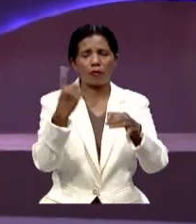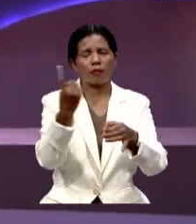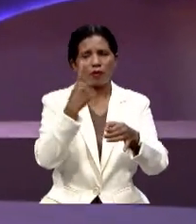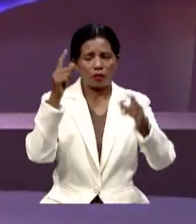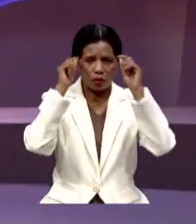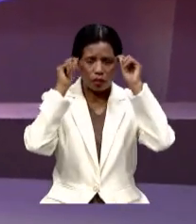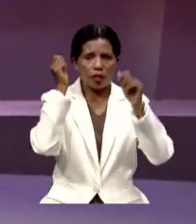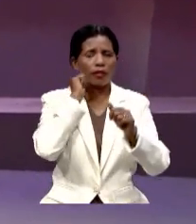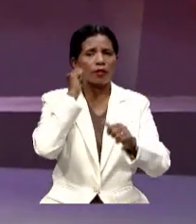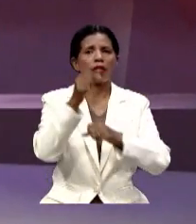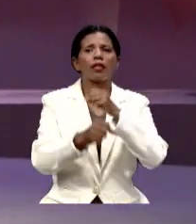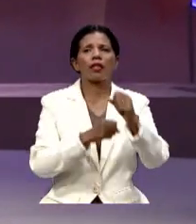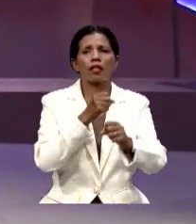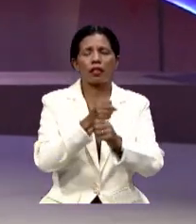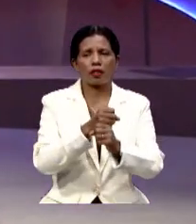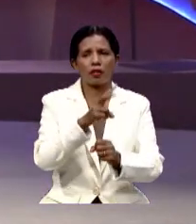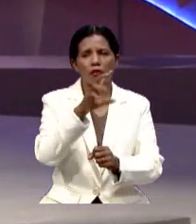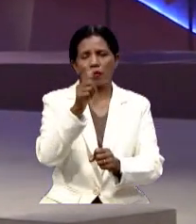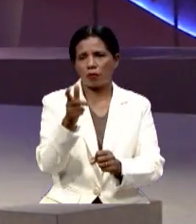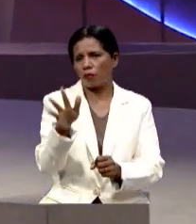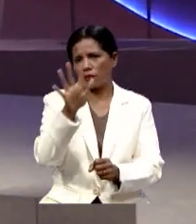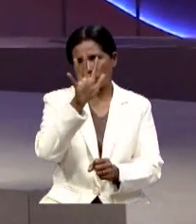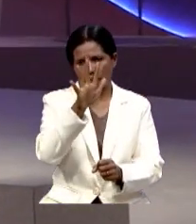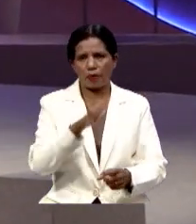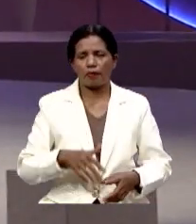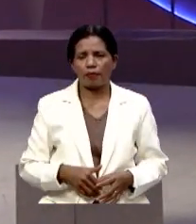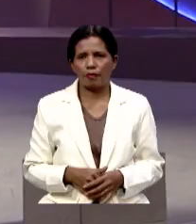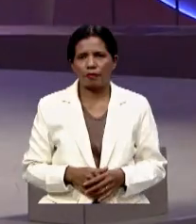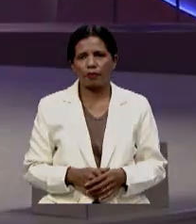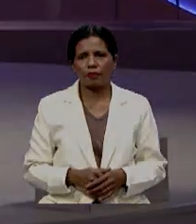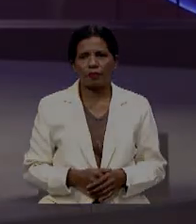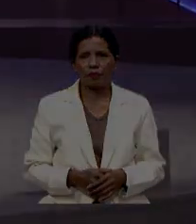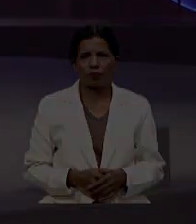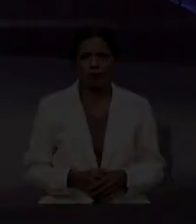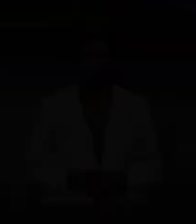ASEAN e atina Reunrua Ronulo Resinlema. Equipa cobertura, Tiamen.